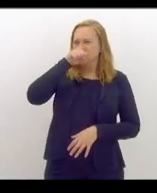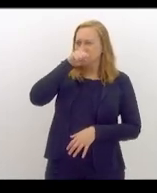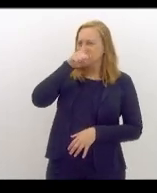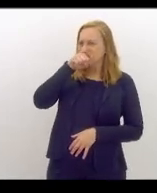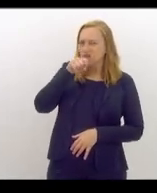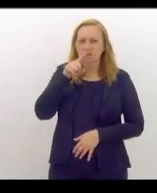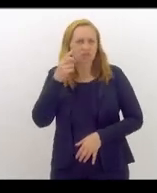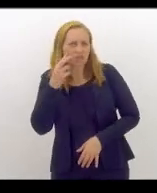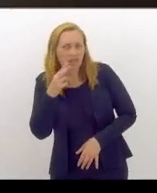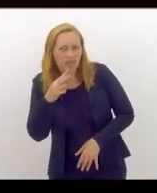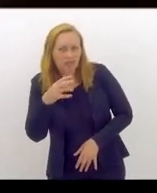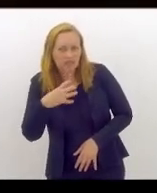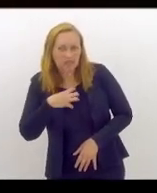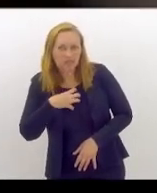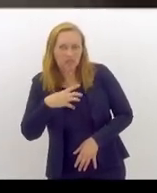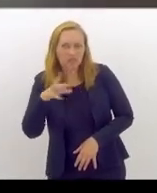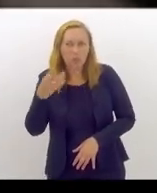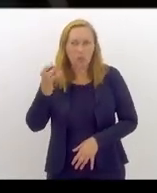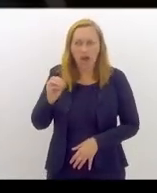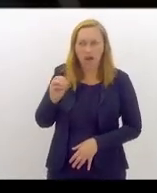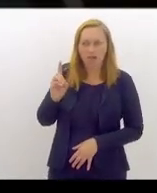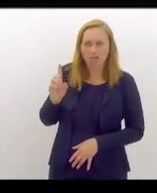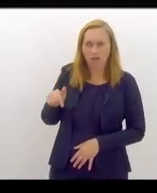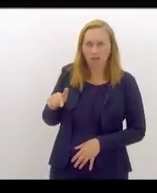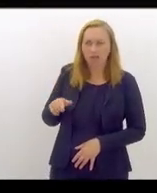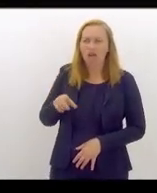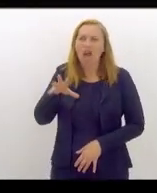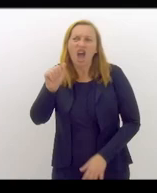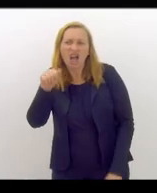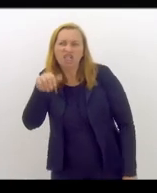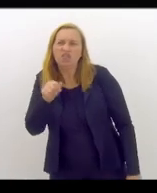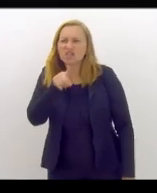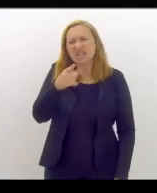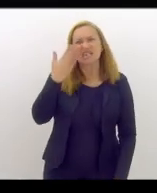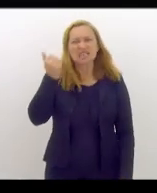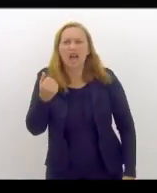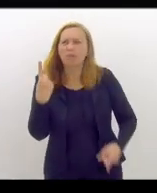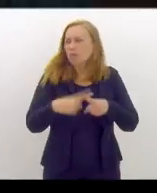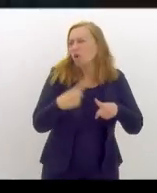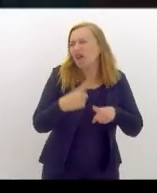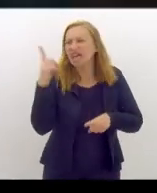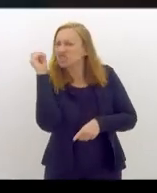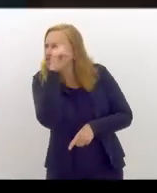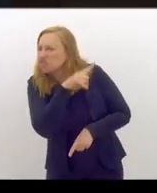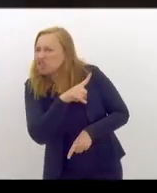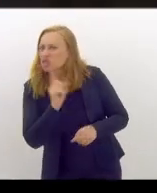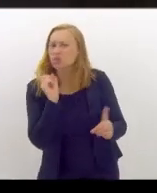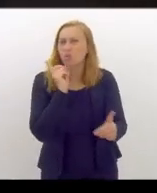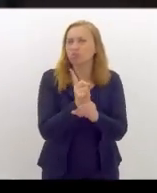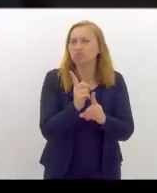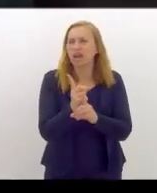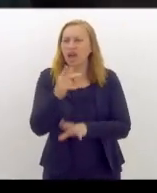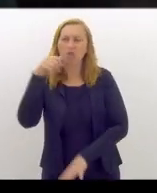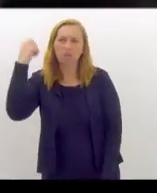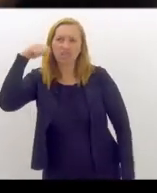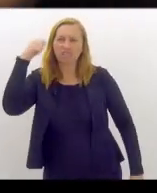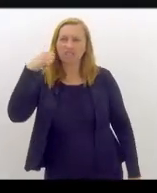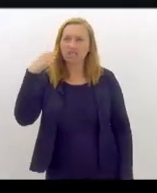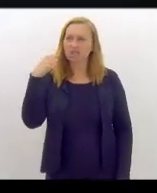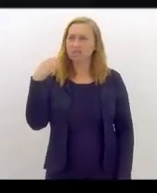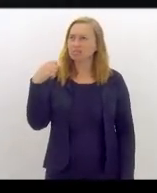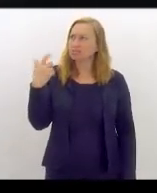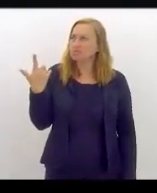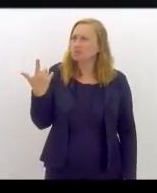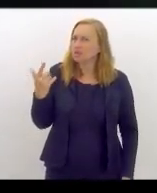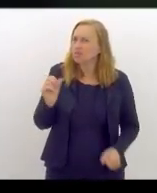é do Ralo Você sabe porque é tão difícil encontrar uma atriz para fazer